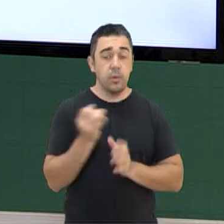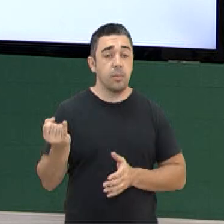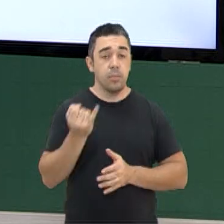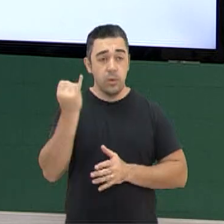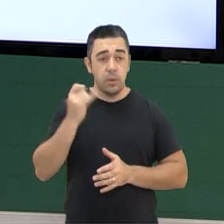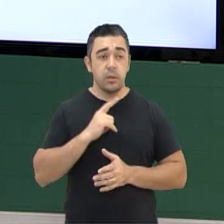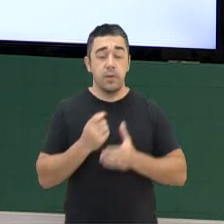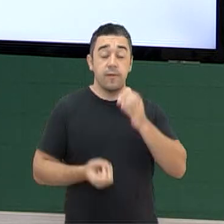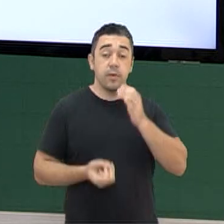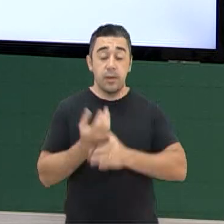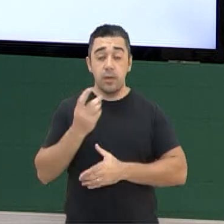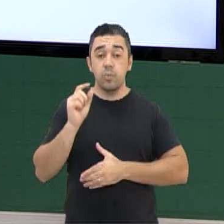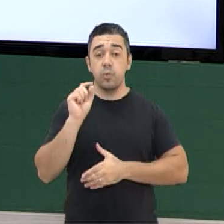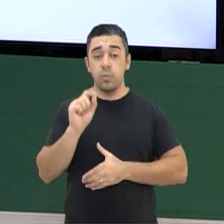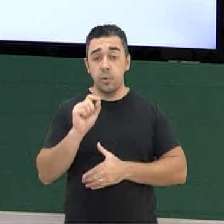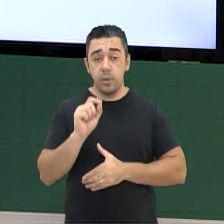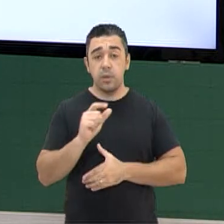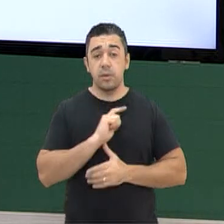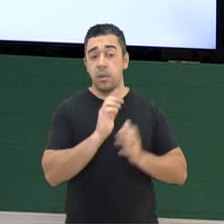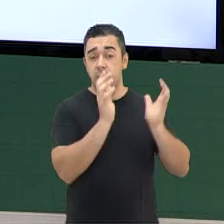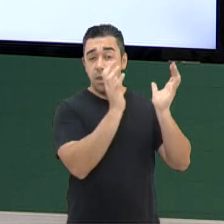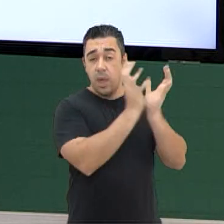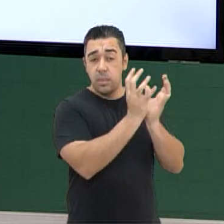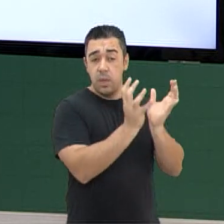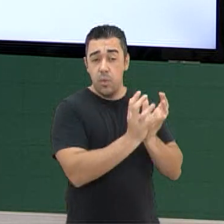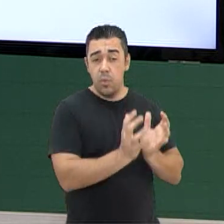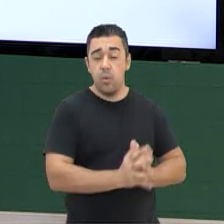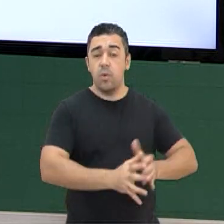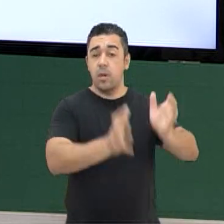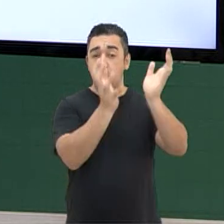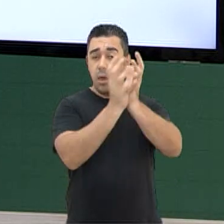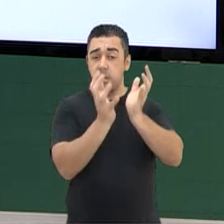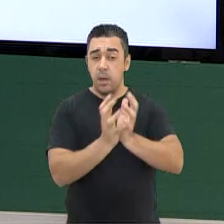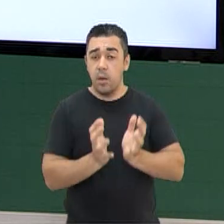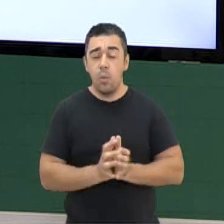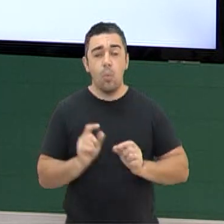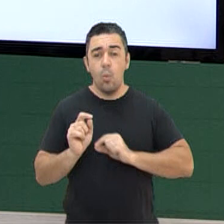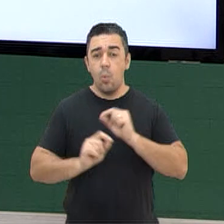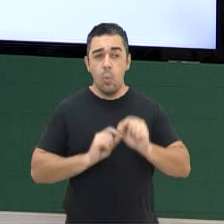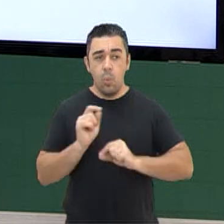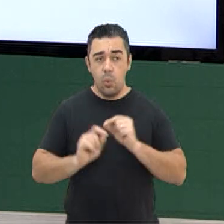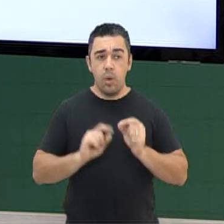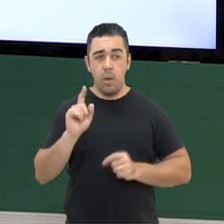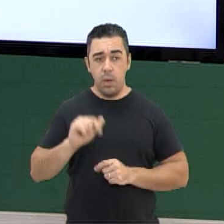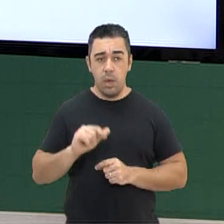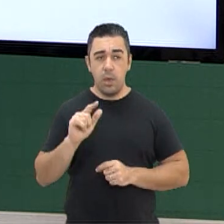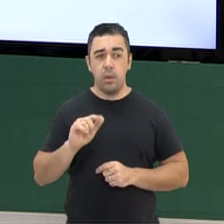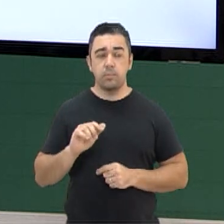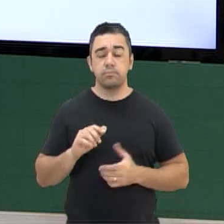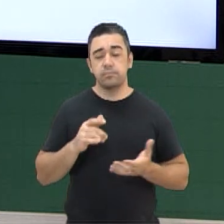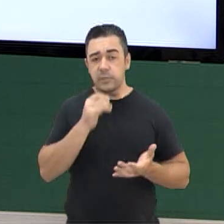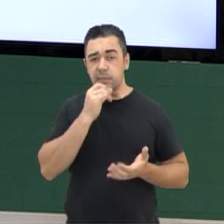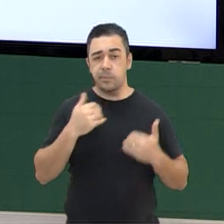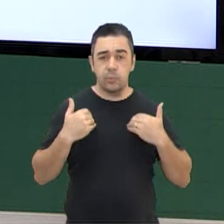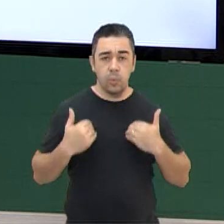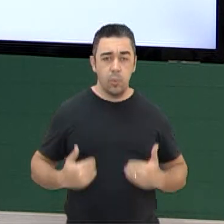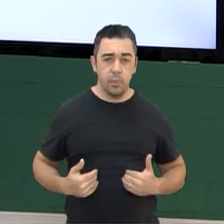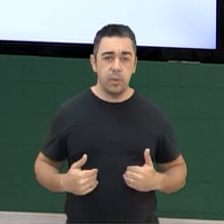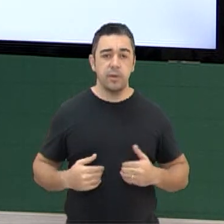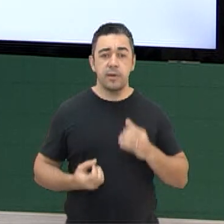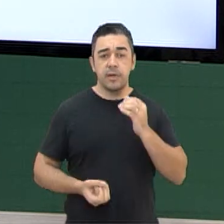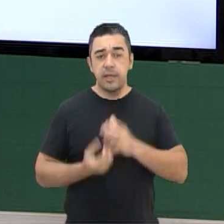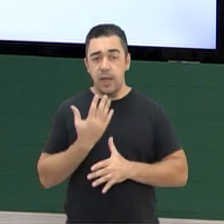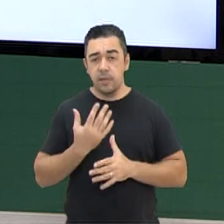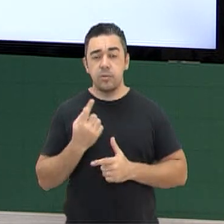importante que fosse criado uma classificação funcional. Essa classificação funcional, ela foi